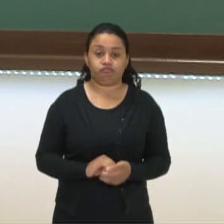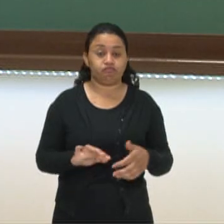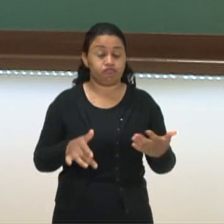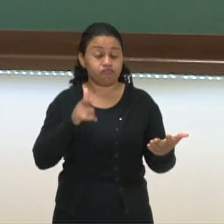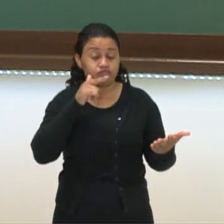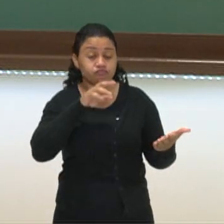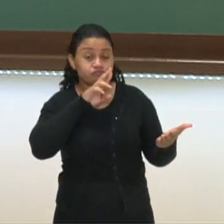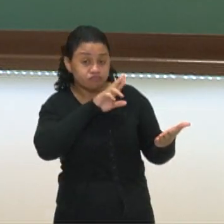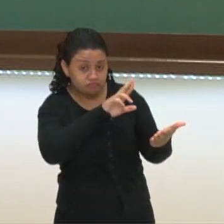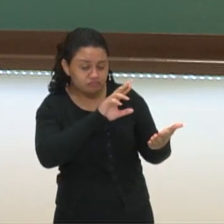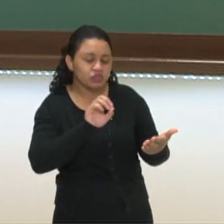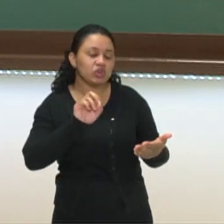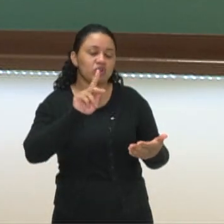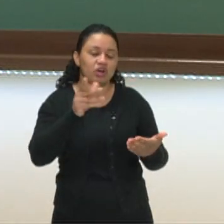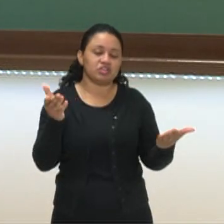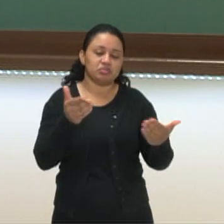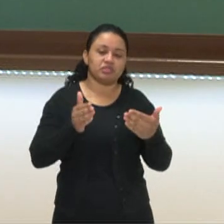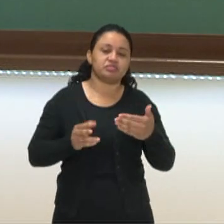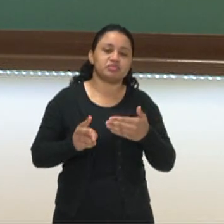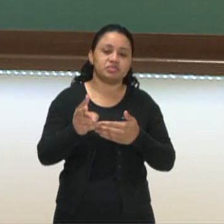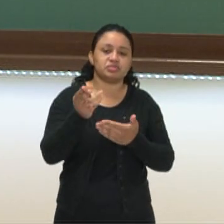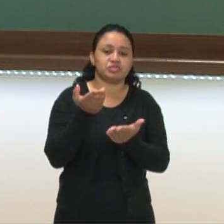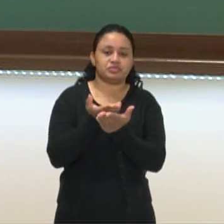Responderam lá, pessoal? Beleza, vamos em frente.